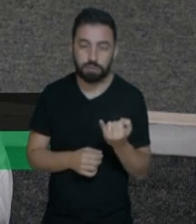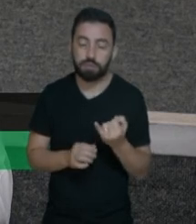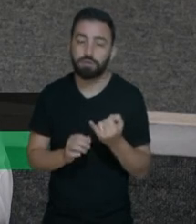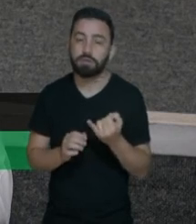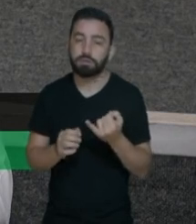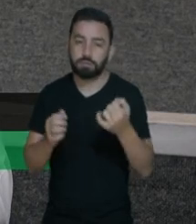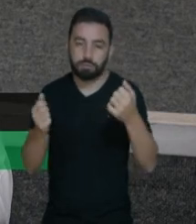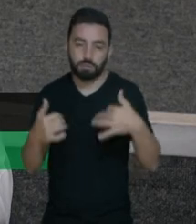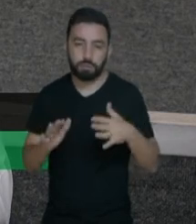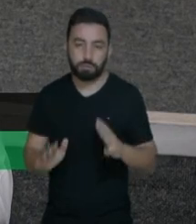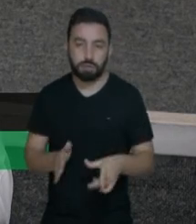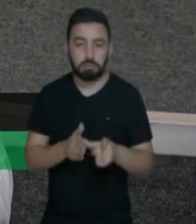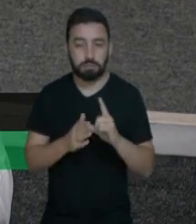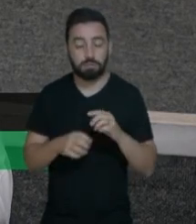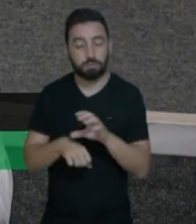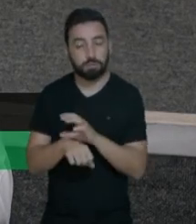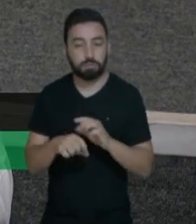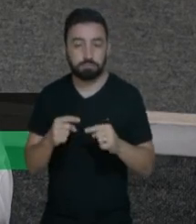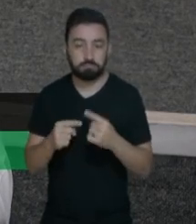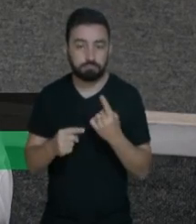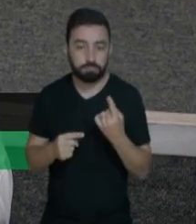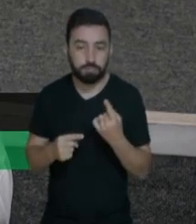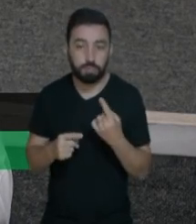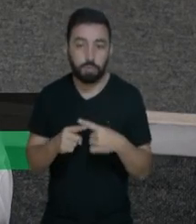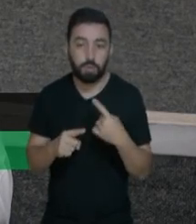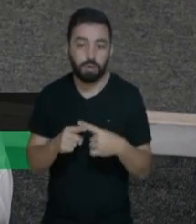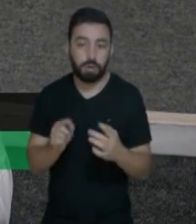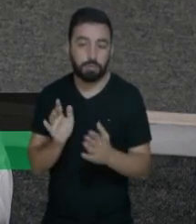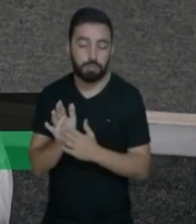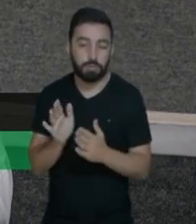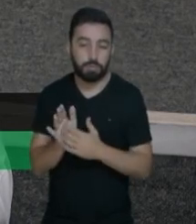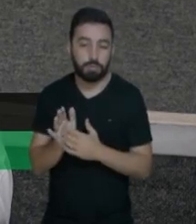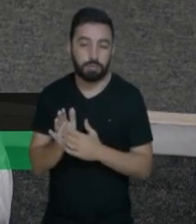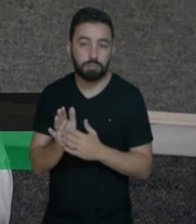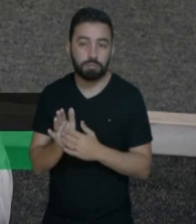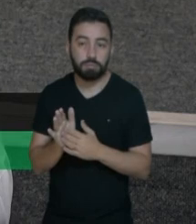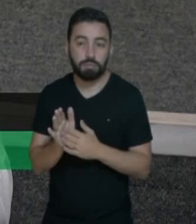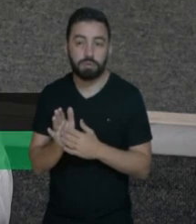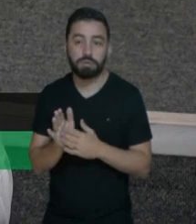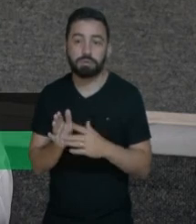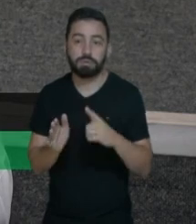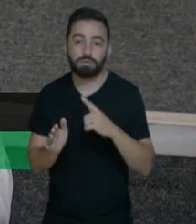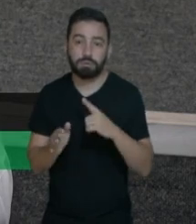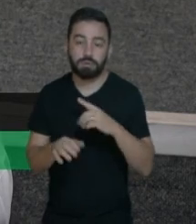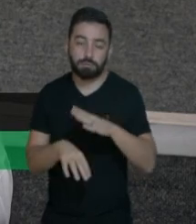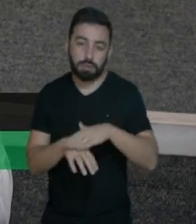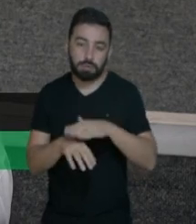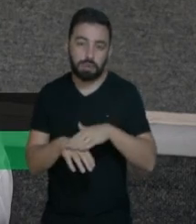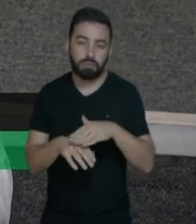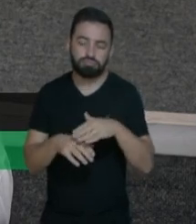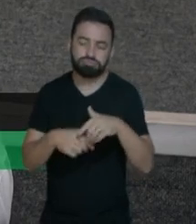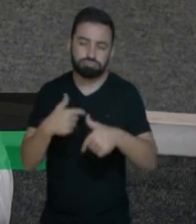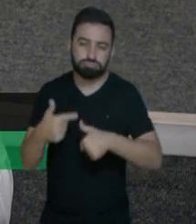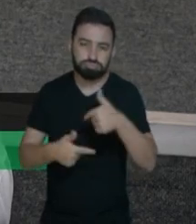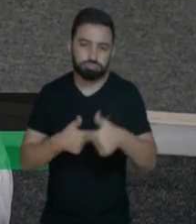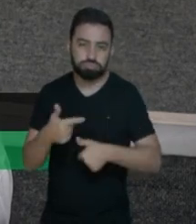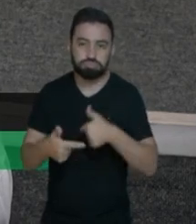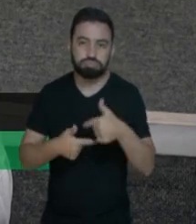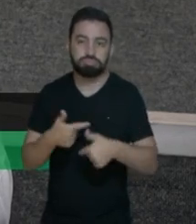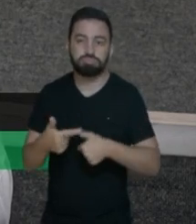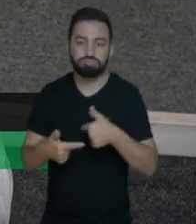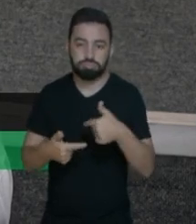previamente inconstitucional tal feita isso porque o objeto da proposta em análise possibilita o exercício de ações e atividades que até